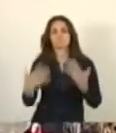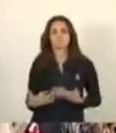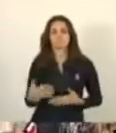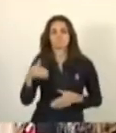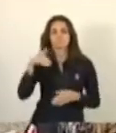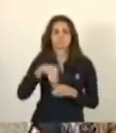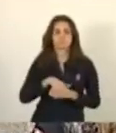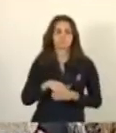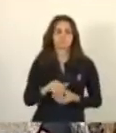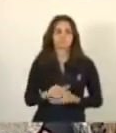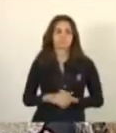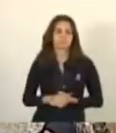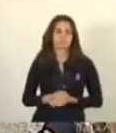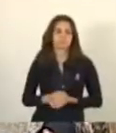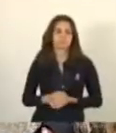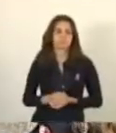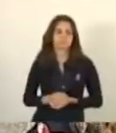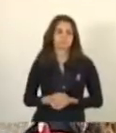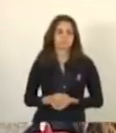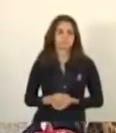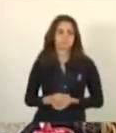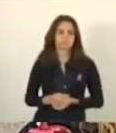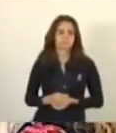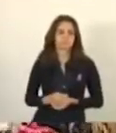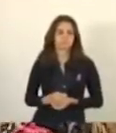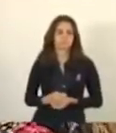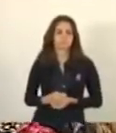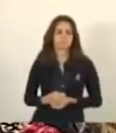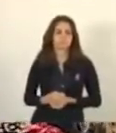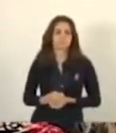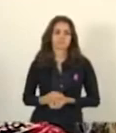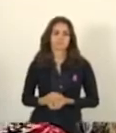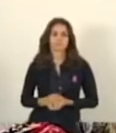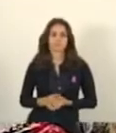Excelência. Justificar voto. Ouviremos Vossa Excelência na justificativa de voto.